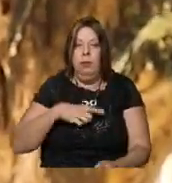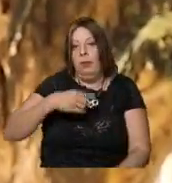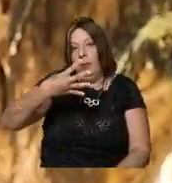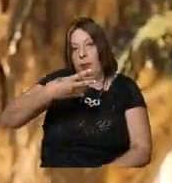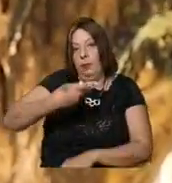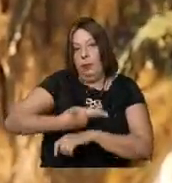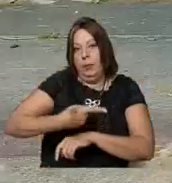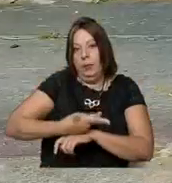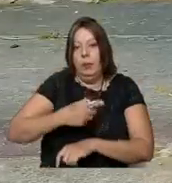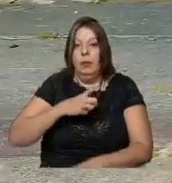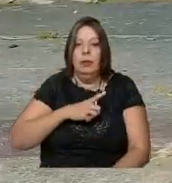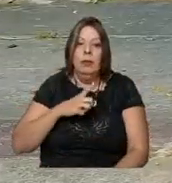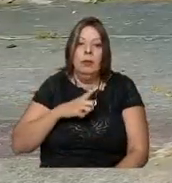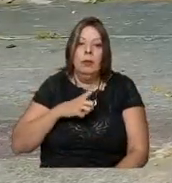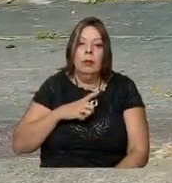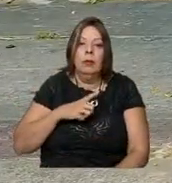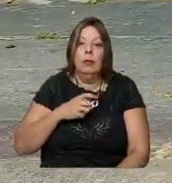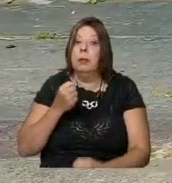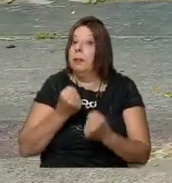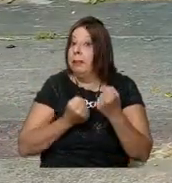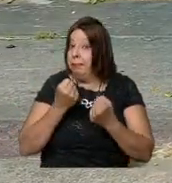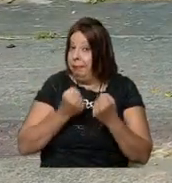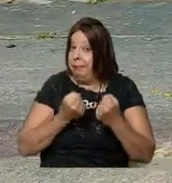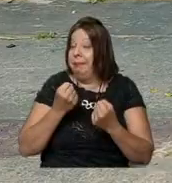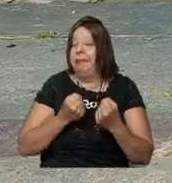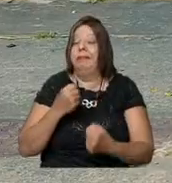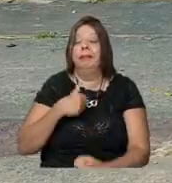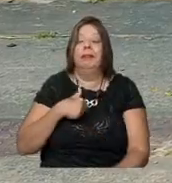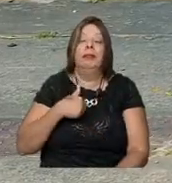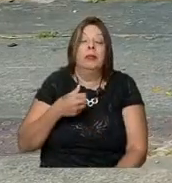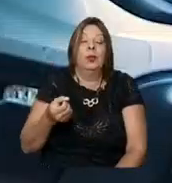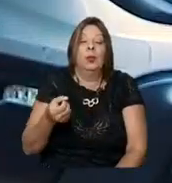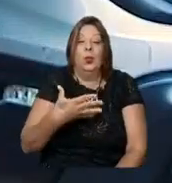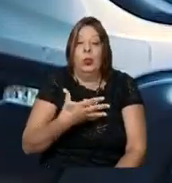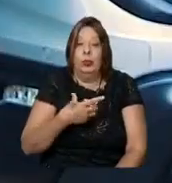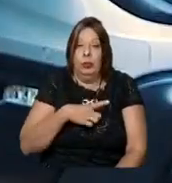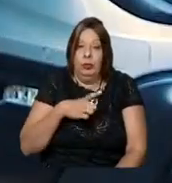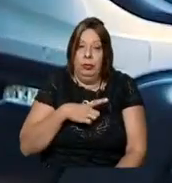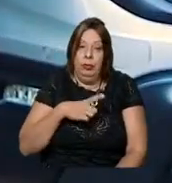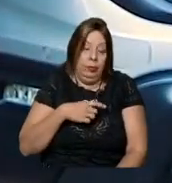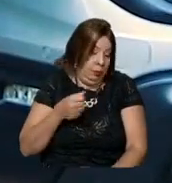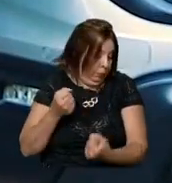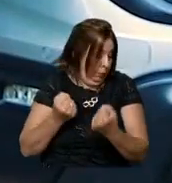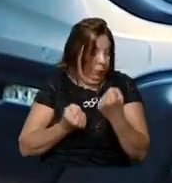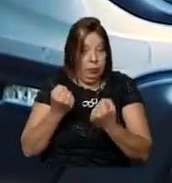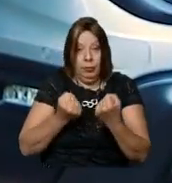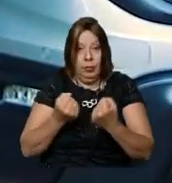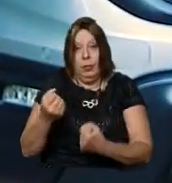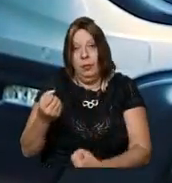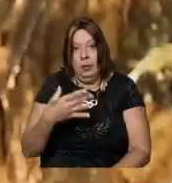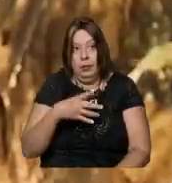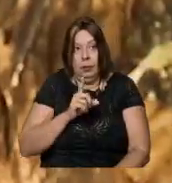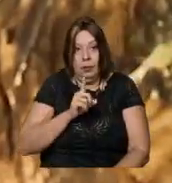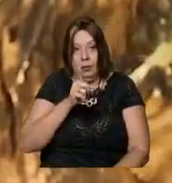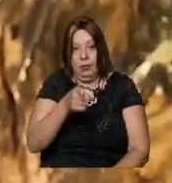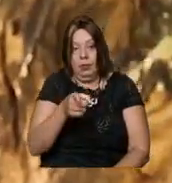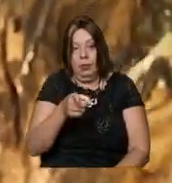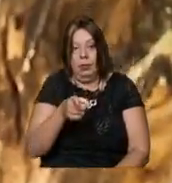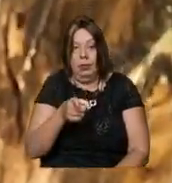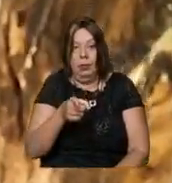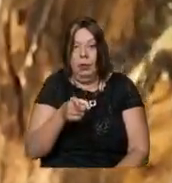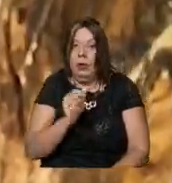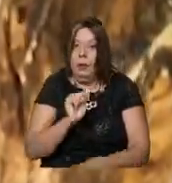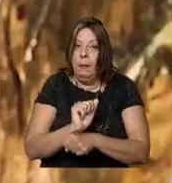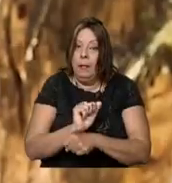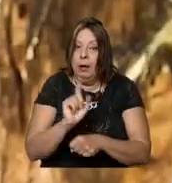mega prêmio tem uma Fiat Toro Zero, pois é, uma Fiat Toro pra você. E não para por